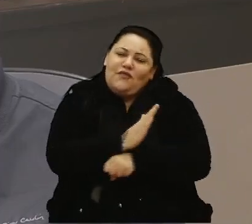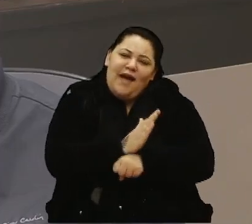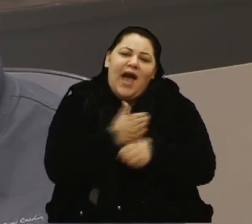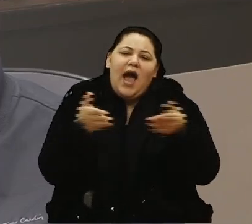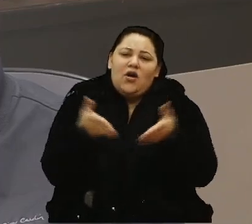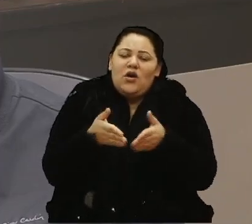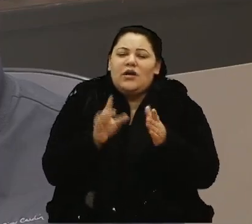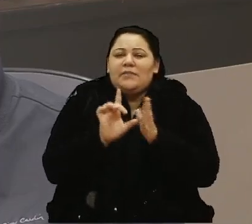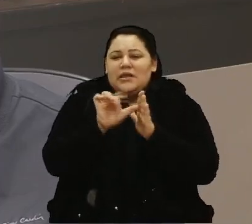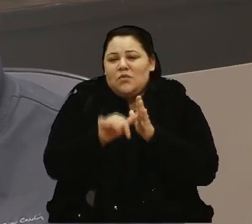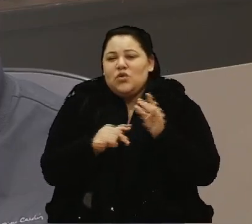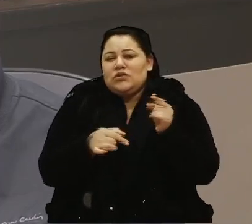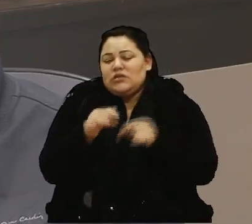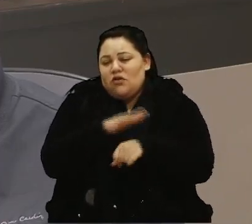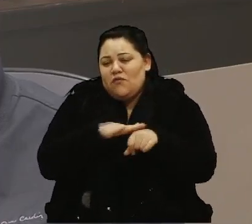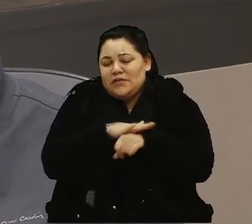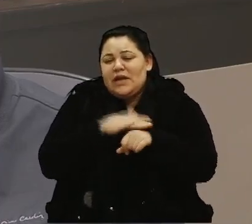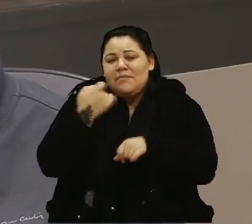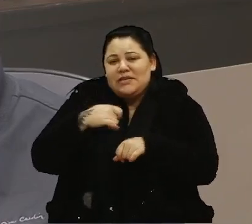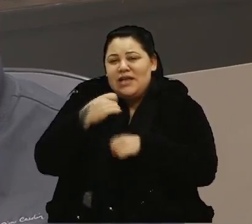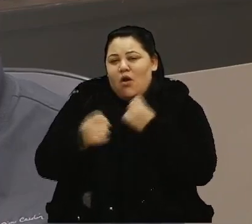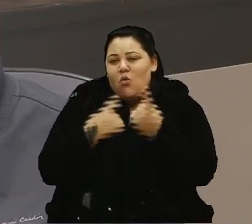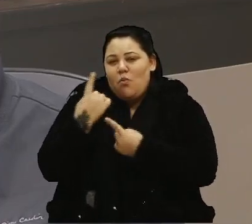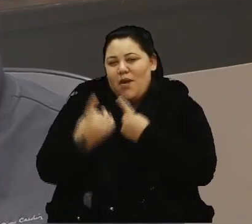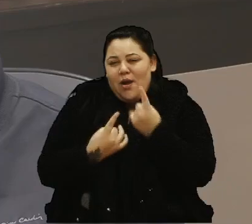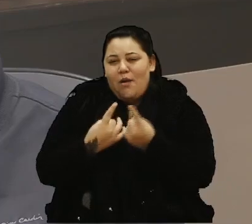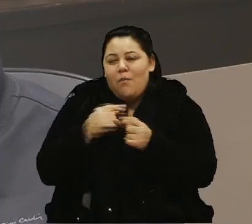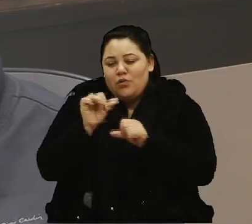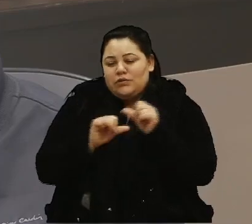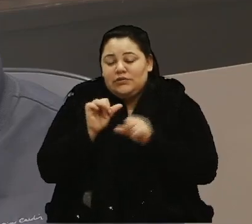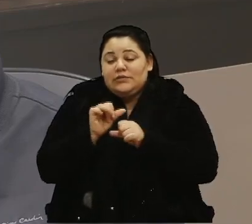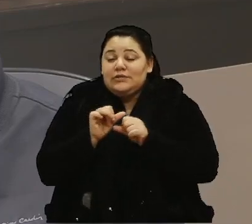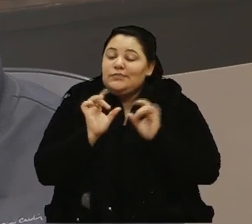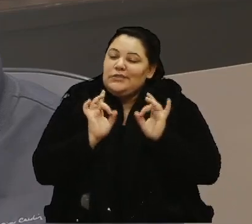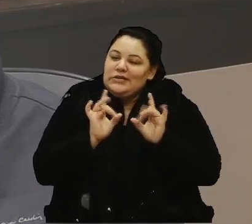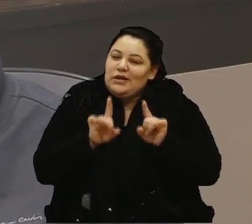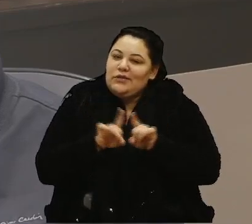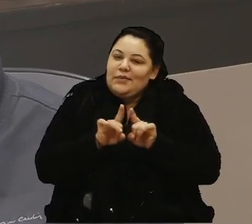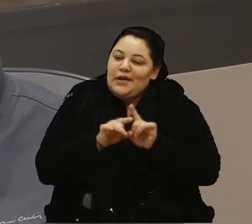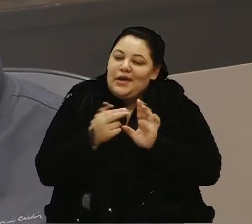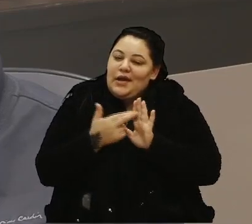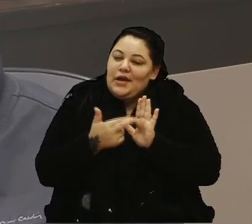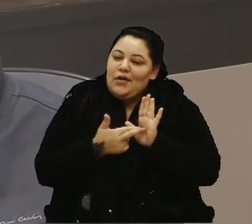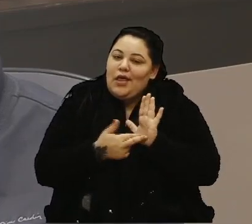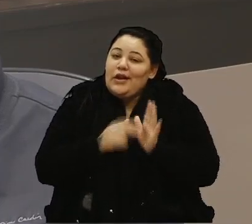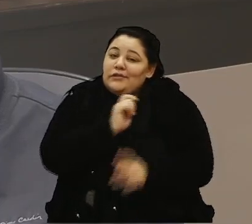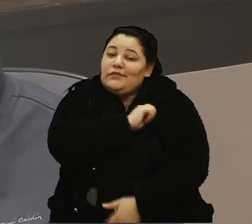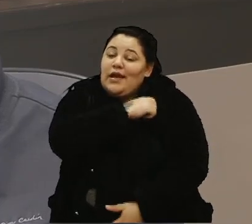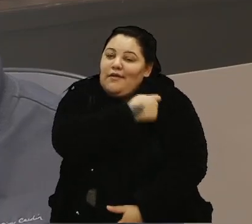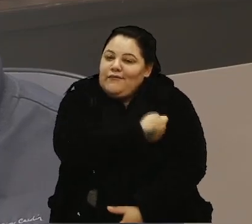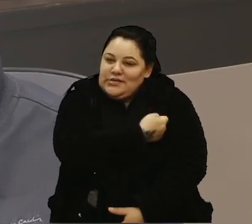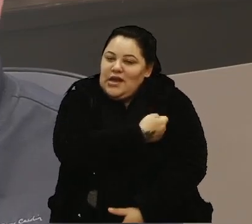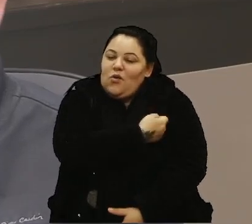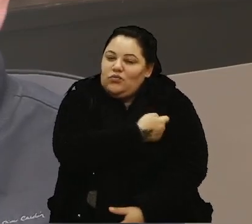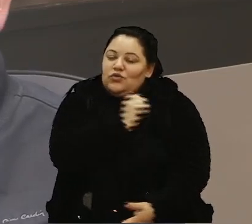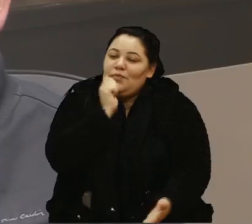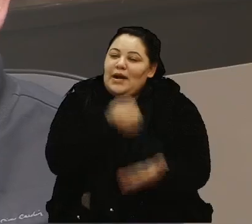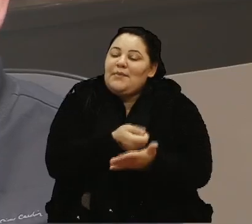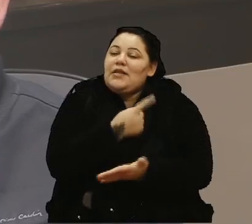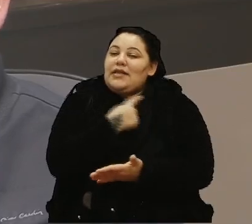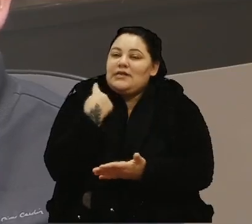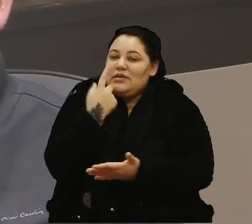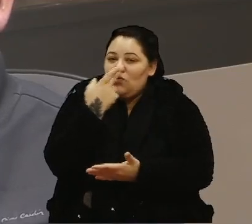de alguma mudança mais para frente. Em especial, a razão da regularidade fiscal das entidades e do pagamento retroativo, conforme o vereador Cláudio falou, que a gente